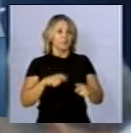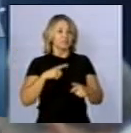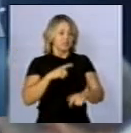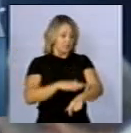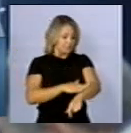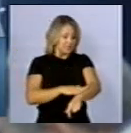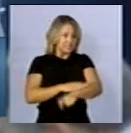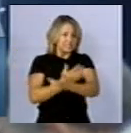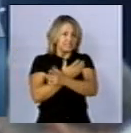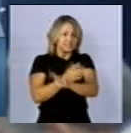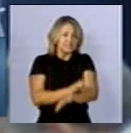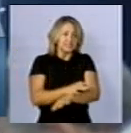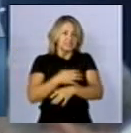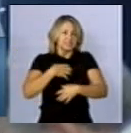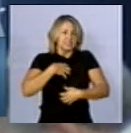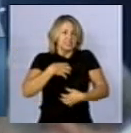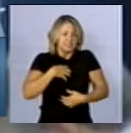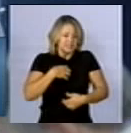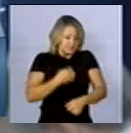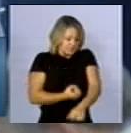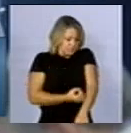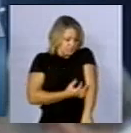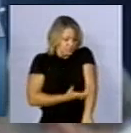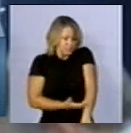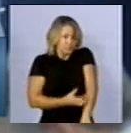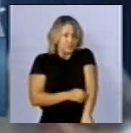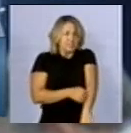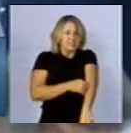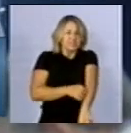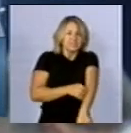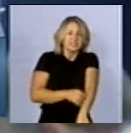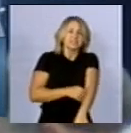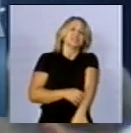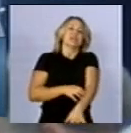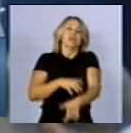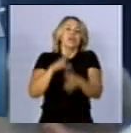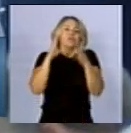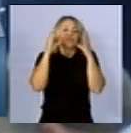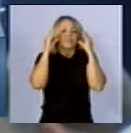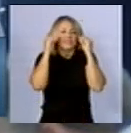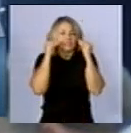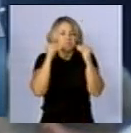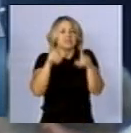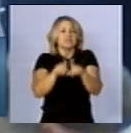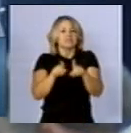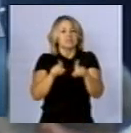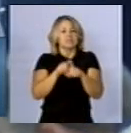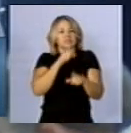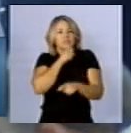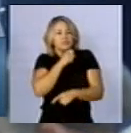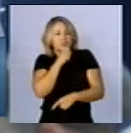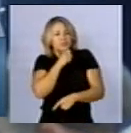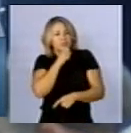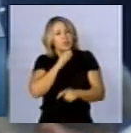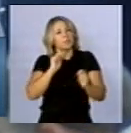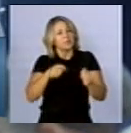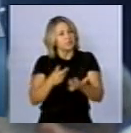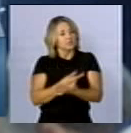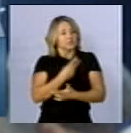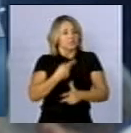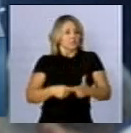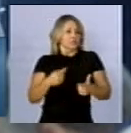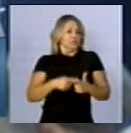plcica sensível com rugas escamações envelhecimento precoce além de ser vulnerável a infecção